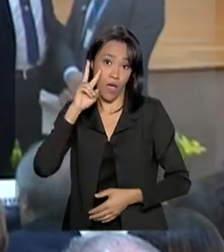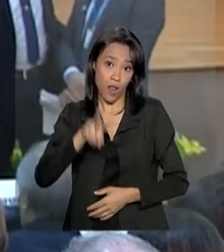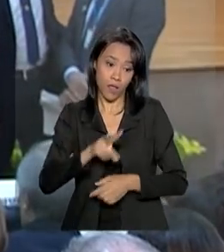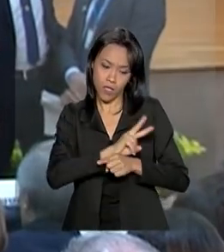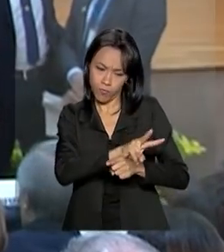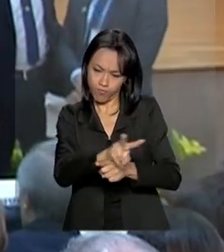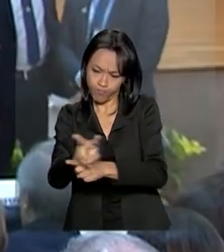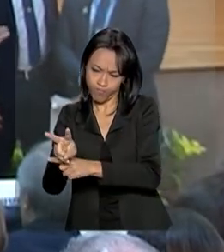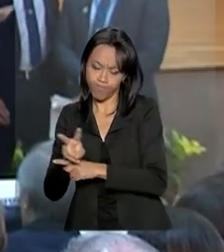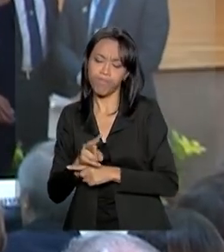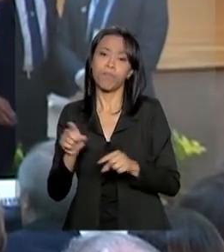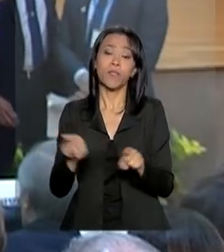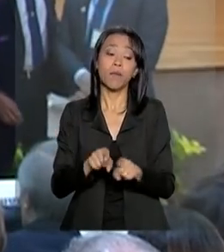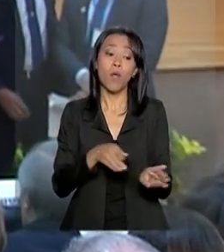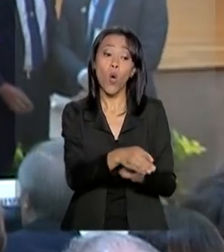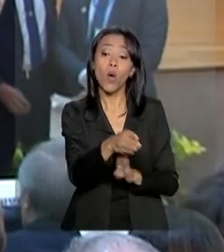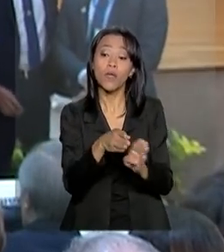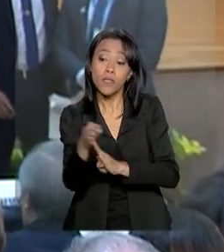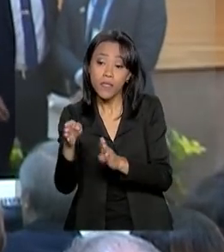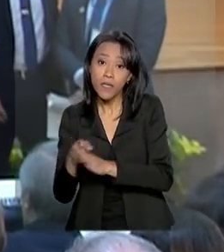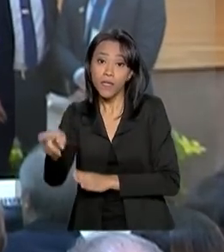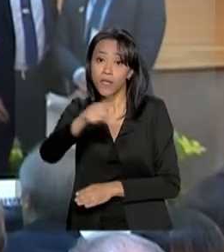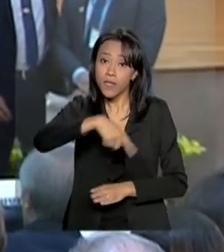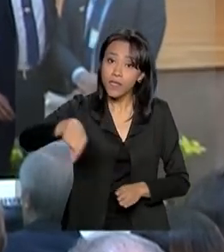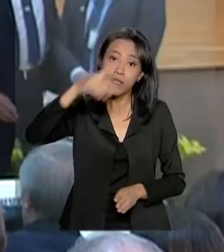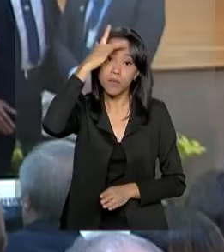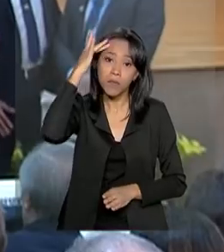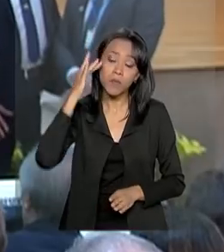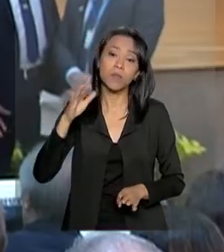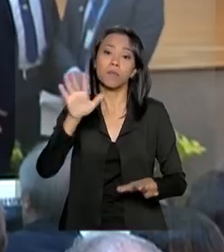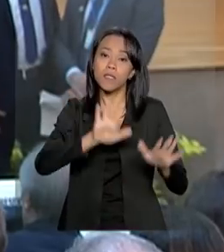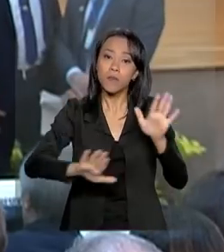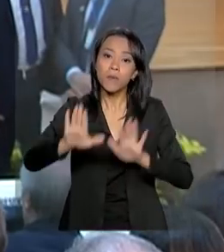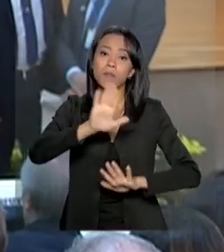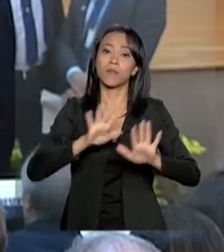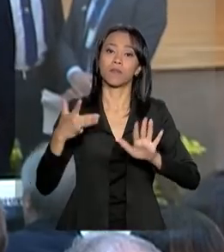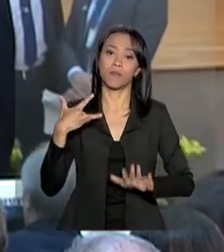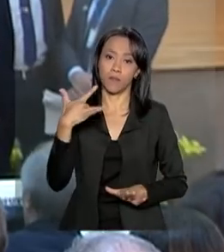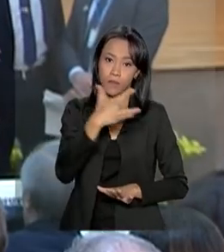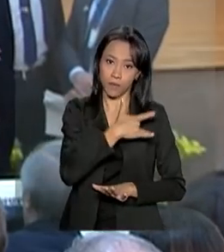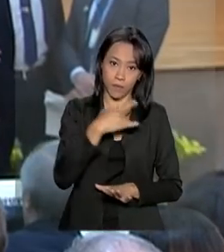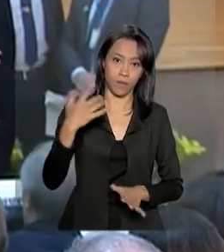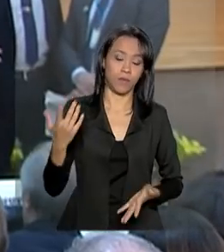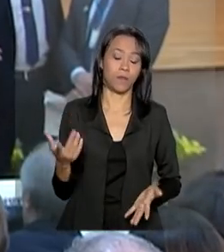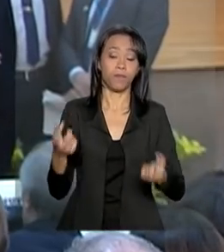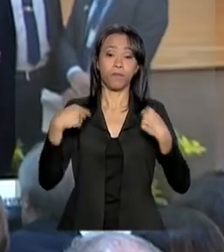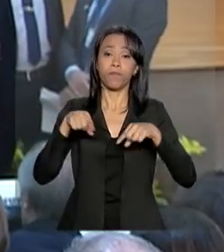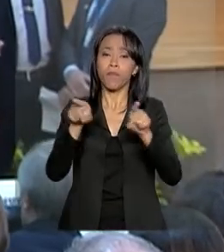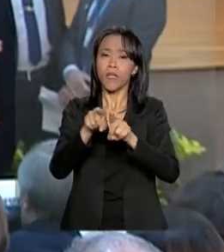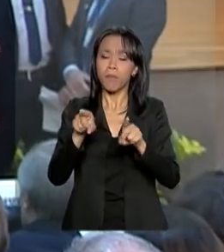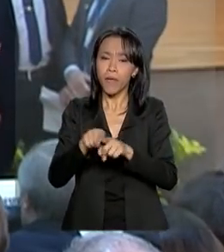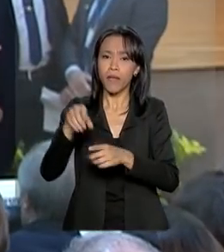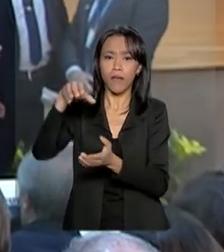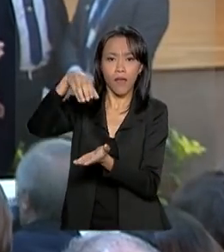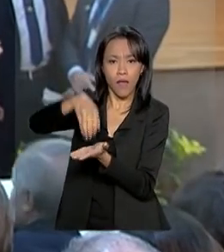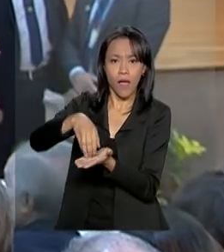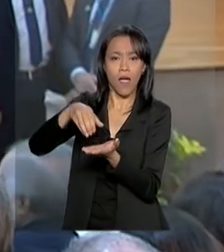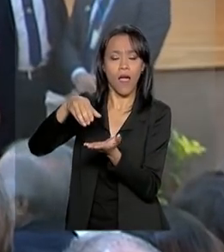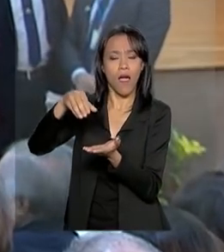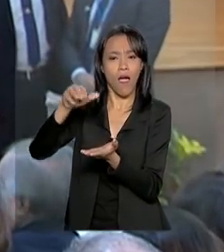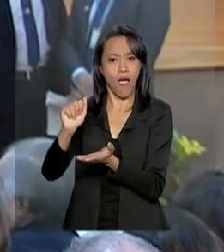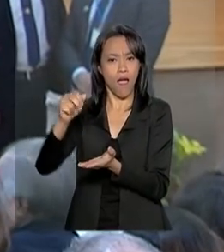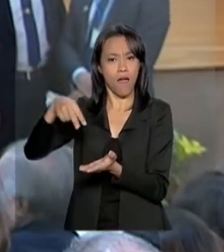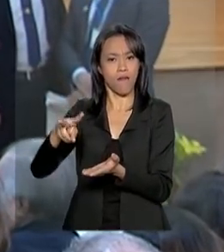orienta os viajantes para diminuir os riscos à saúde. A Anvisa também regulamenta aí temas